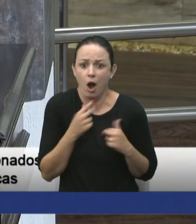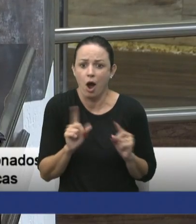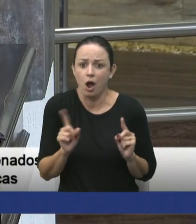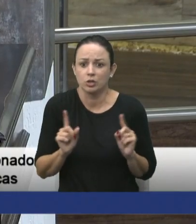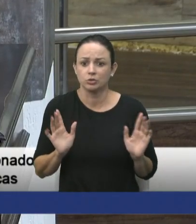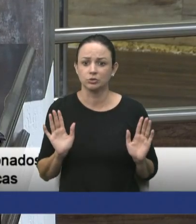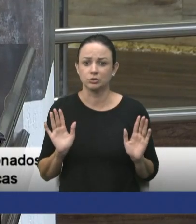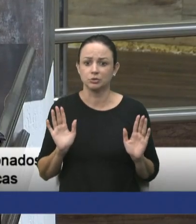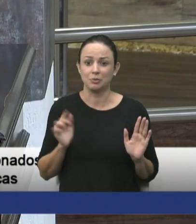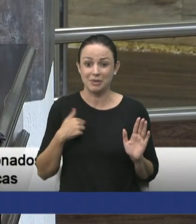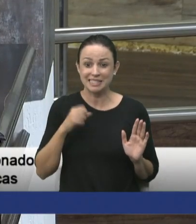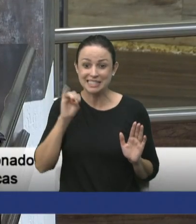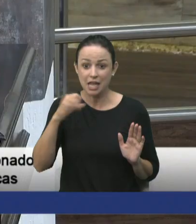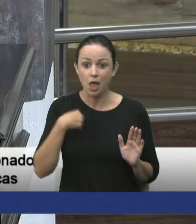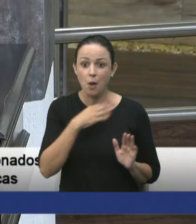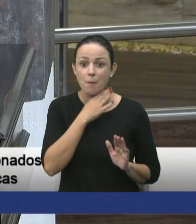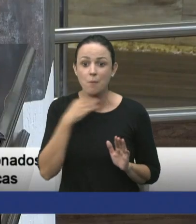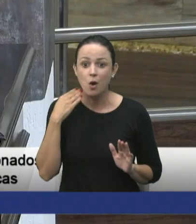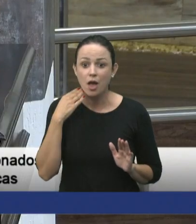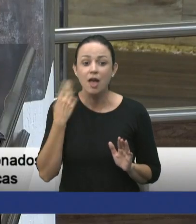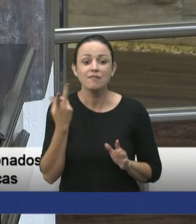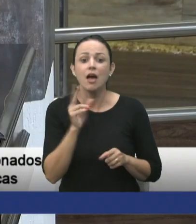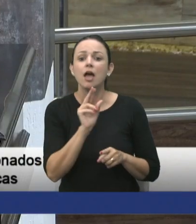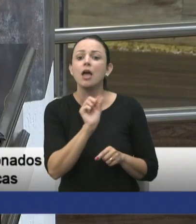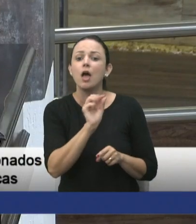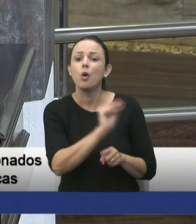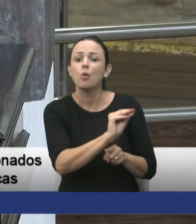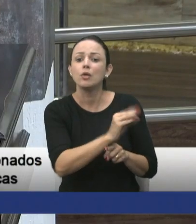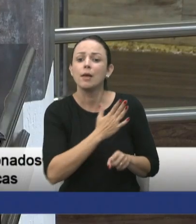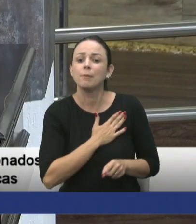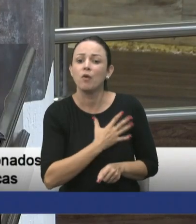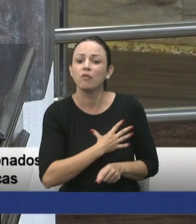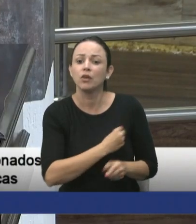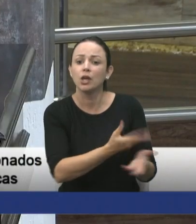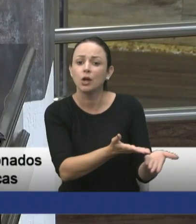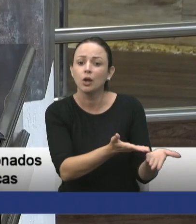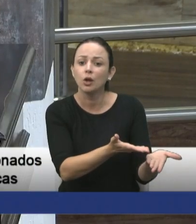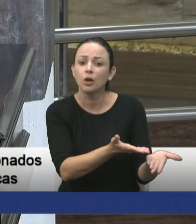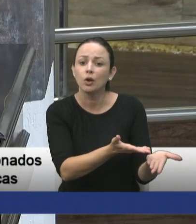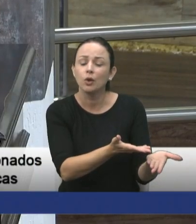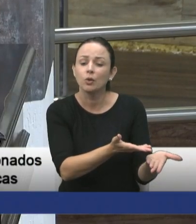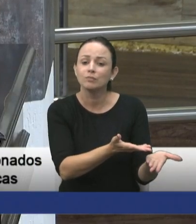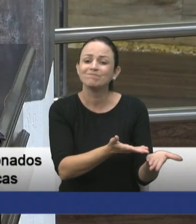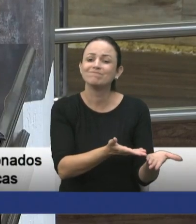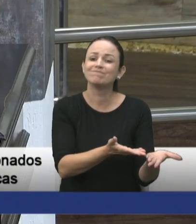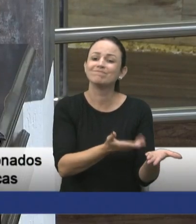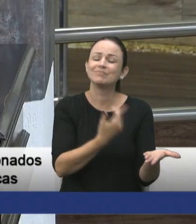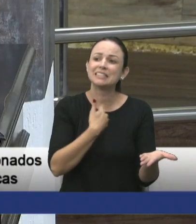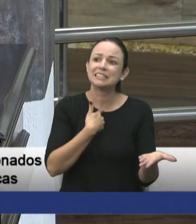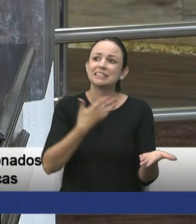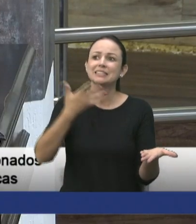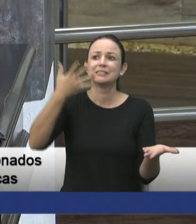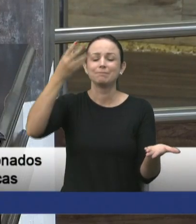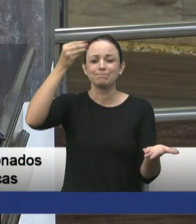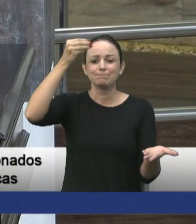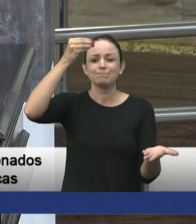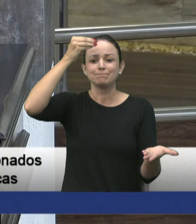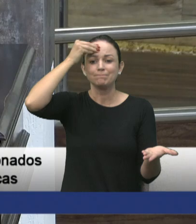Porque se eu morrer, quem vai cuidar do meu filho? Então essa me marcou muito e